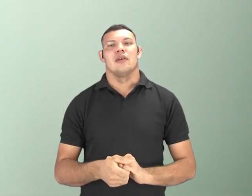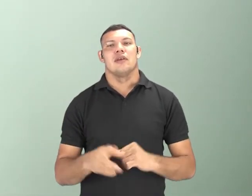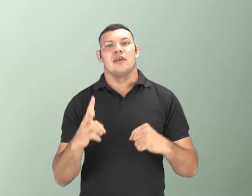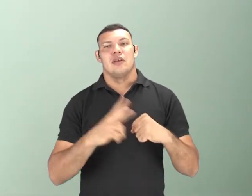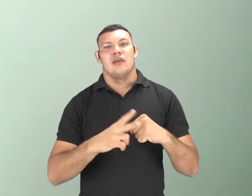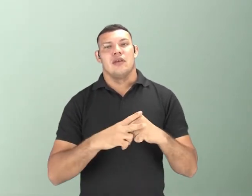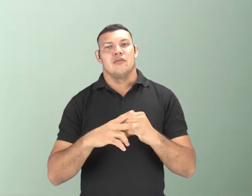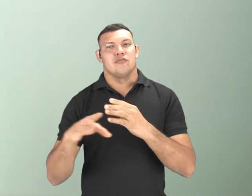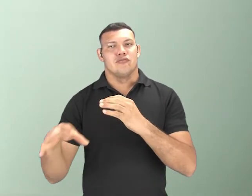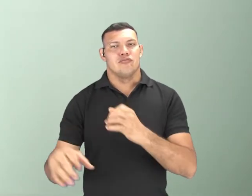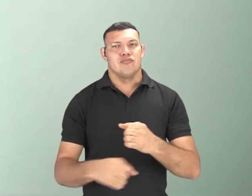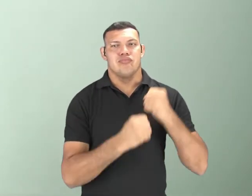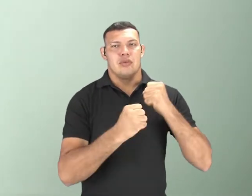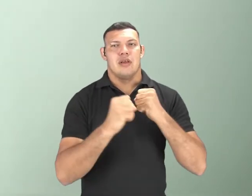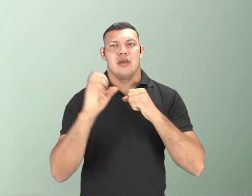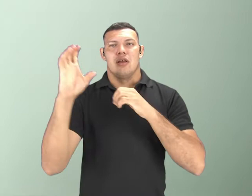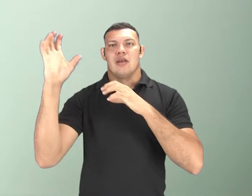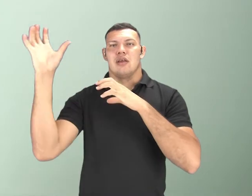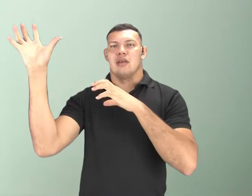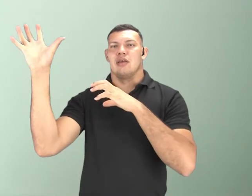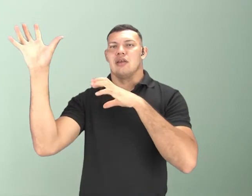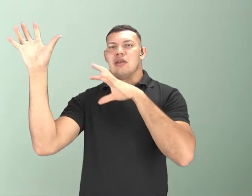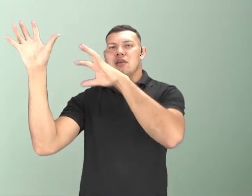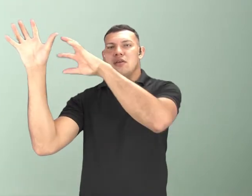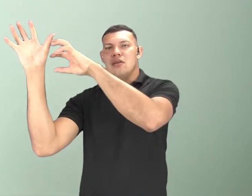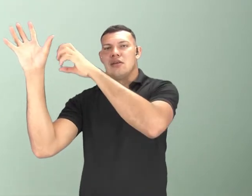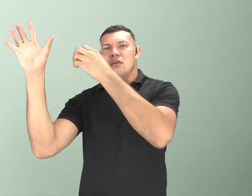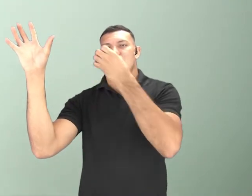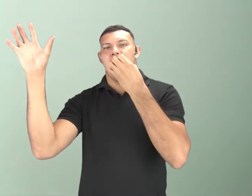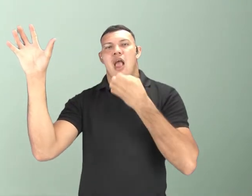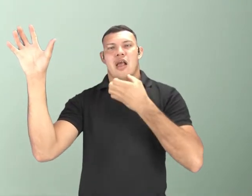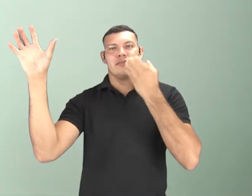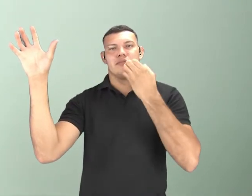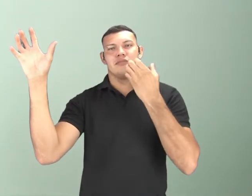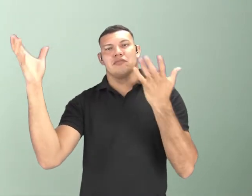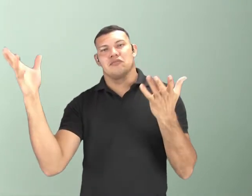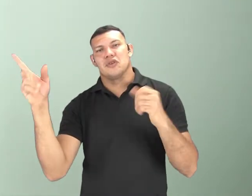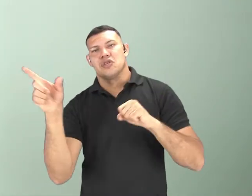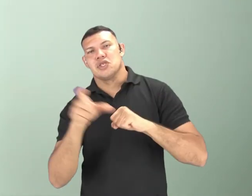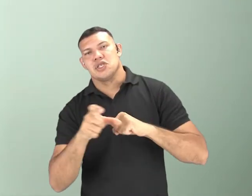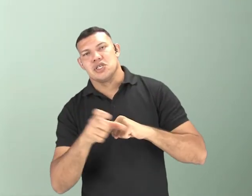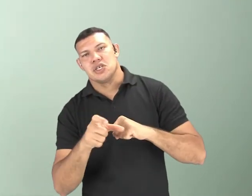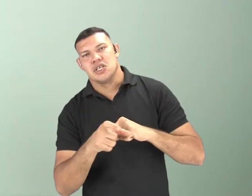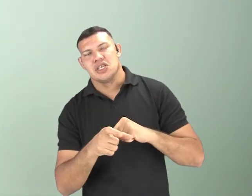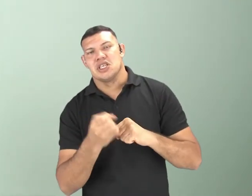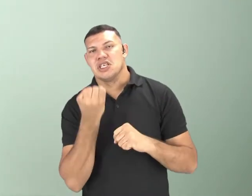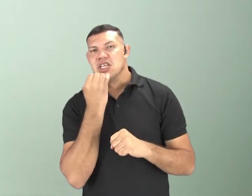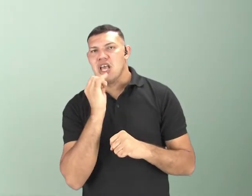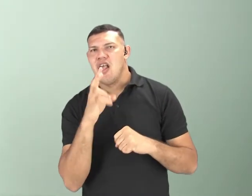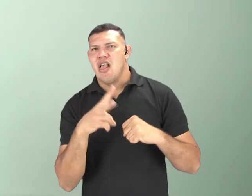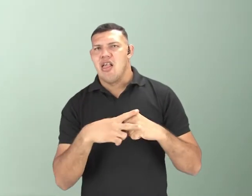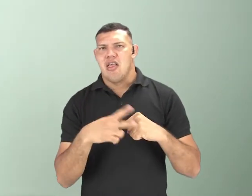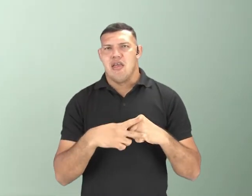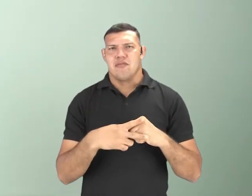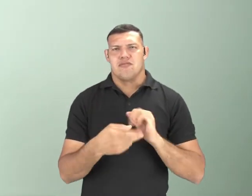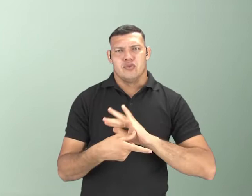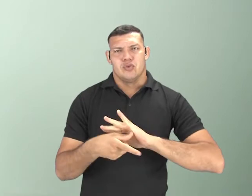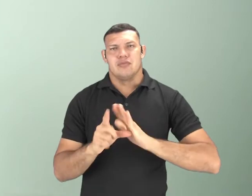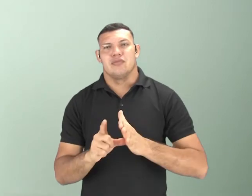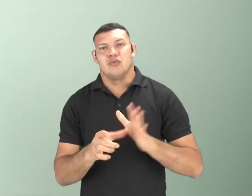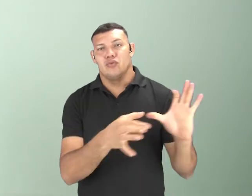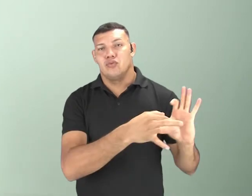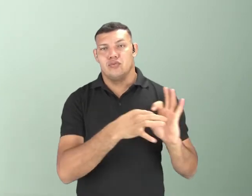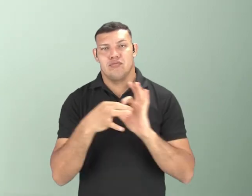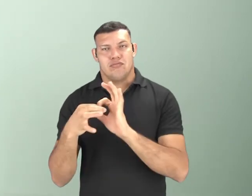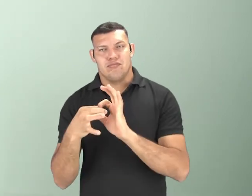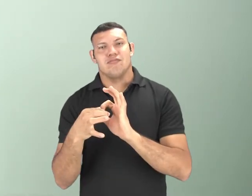verbo. E se você não tiver um artigo antes, você não tem um substantivo. A história, o contexto vai